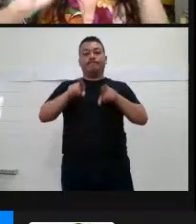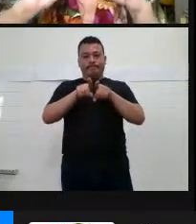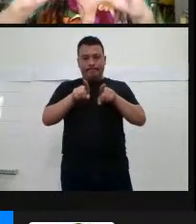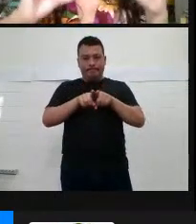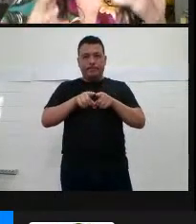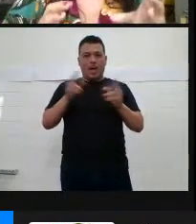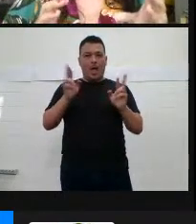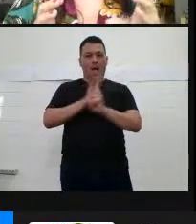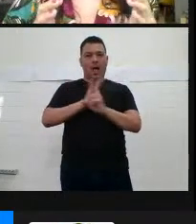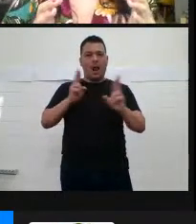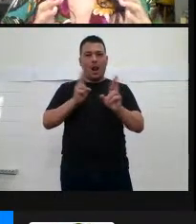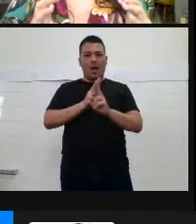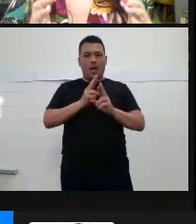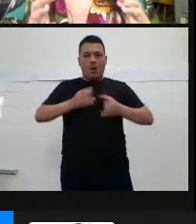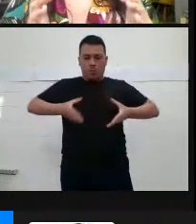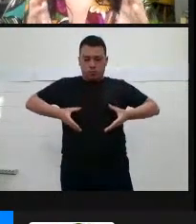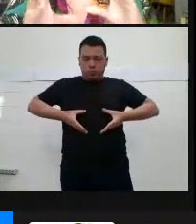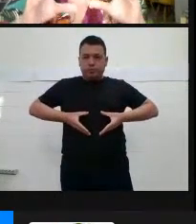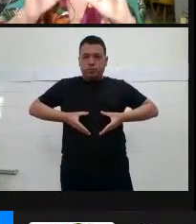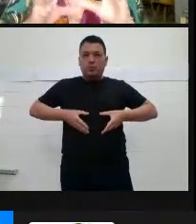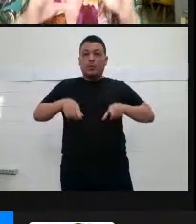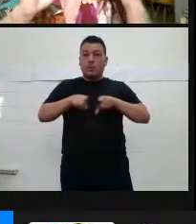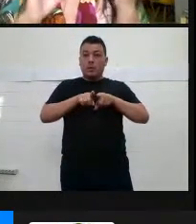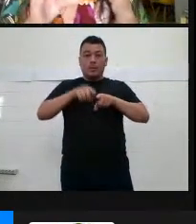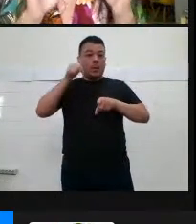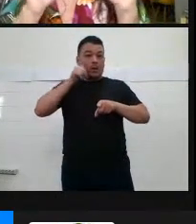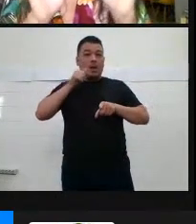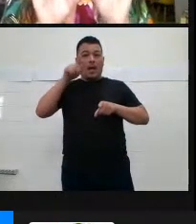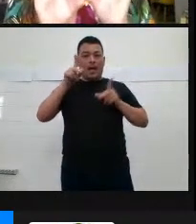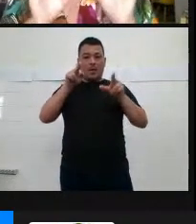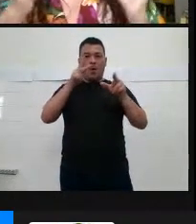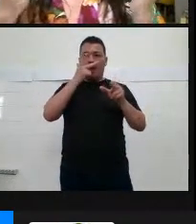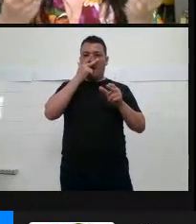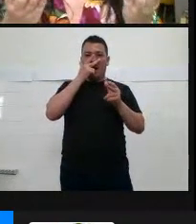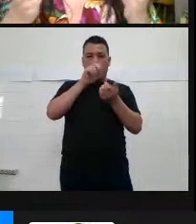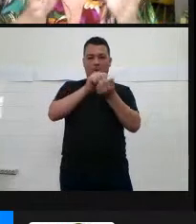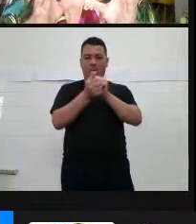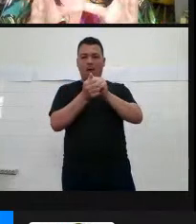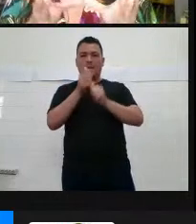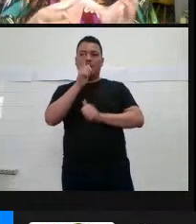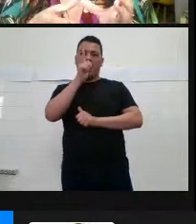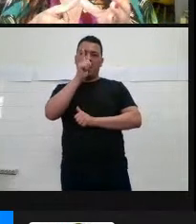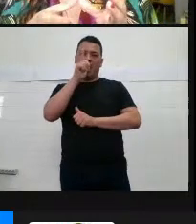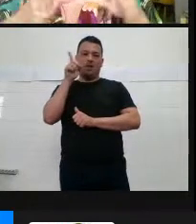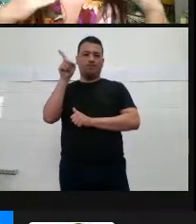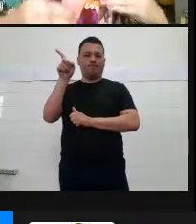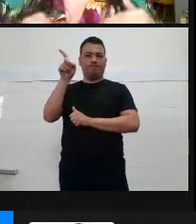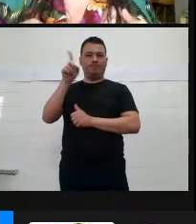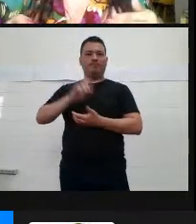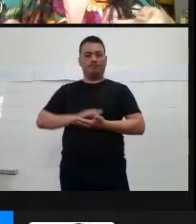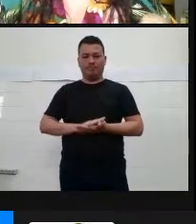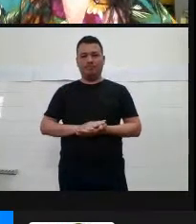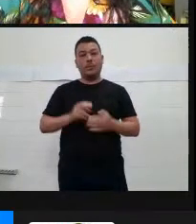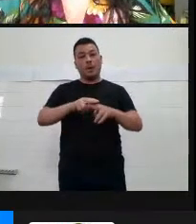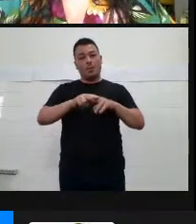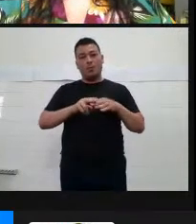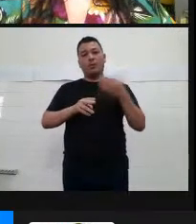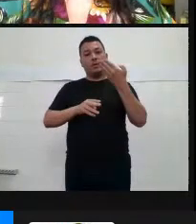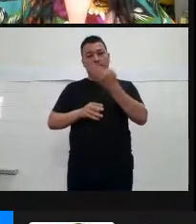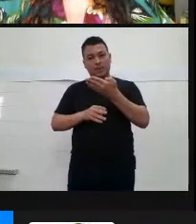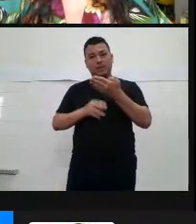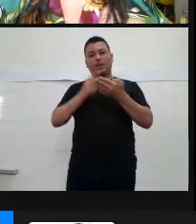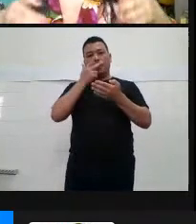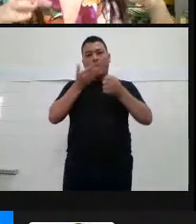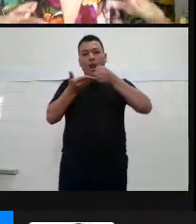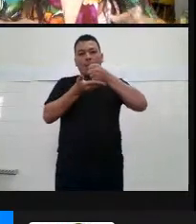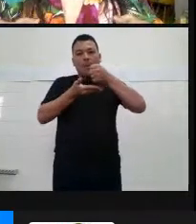útero-vagina vai lembrar a posição do pênis. Então, partindo dessa lógica, é que vai se sustentar,